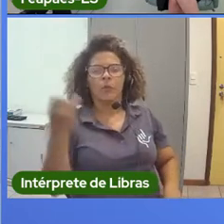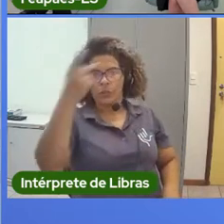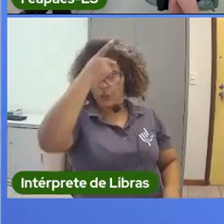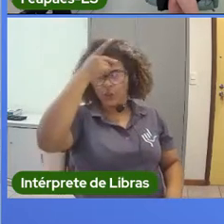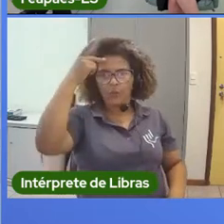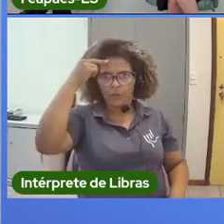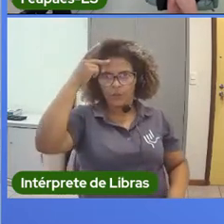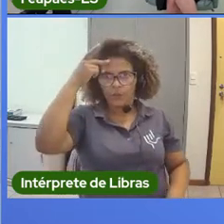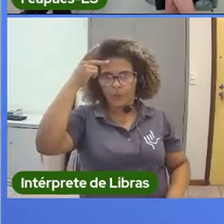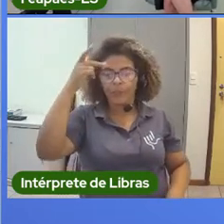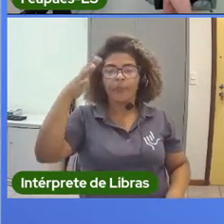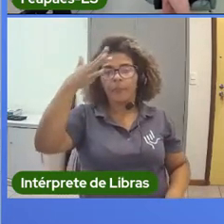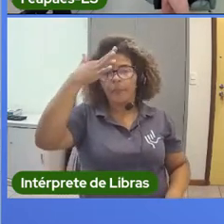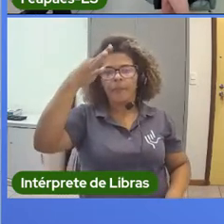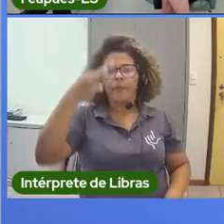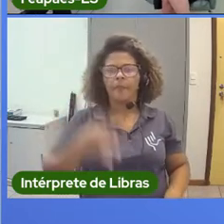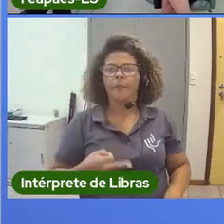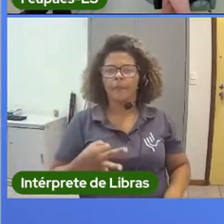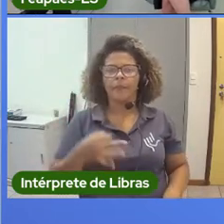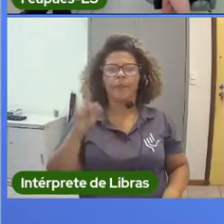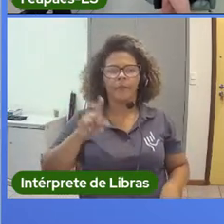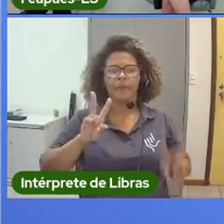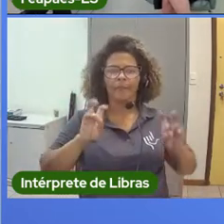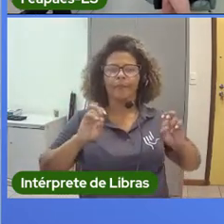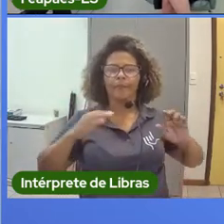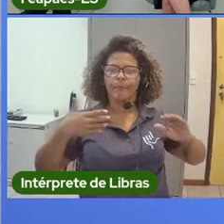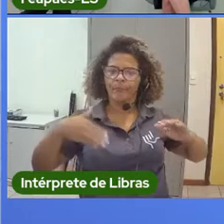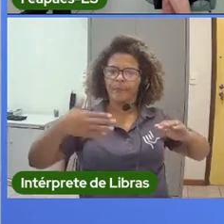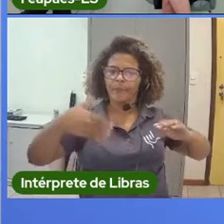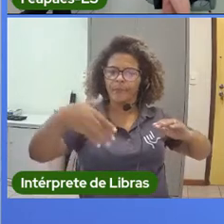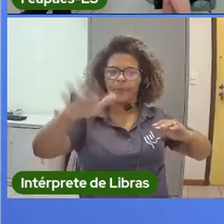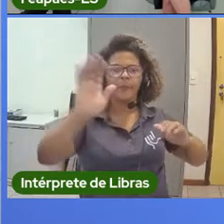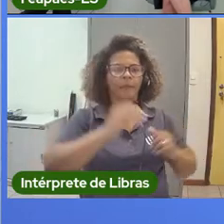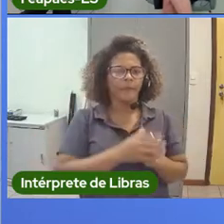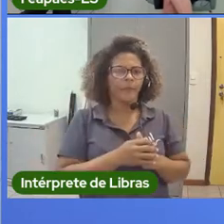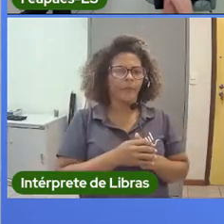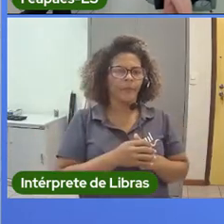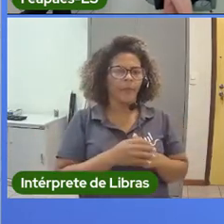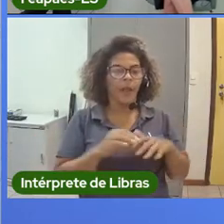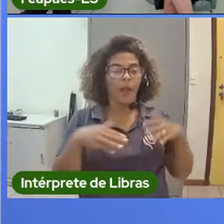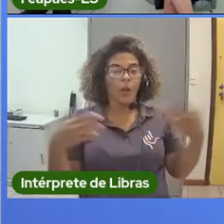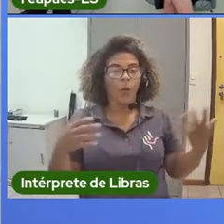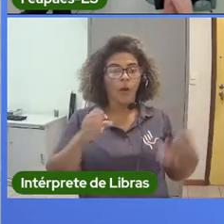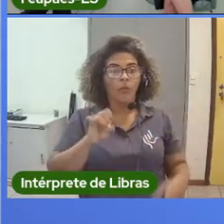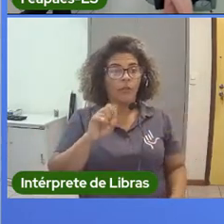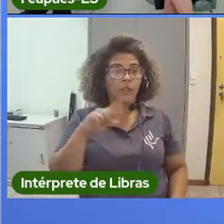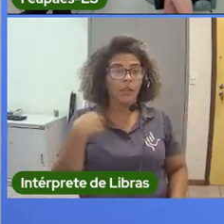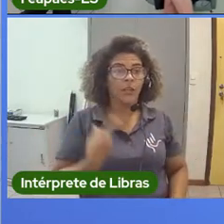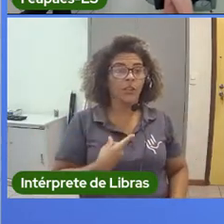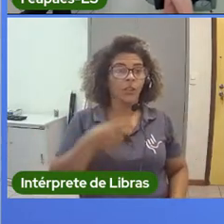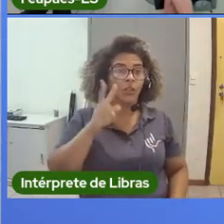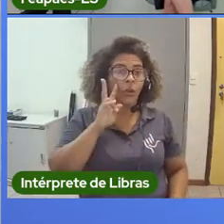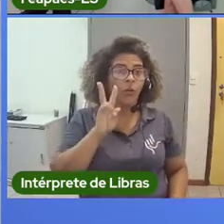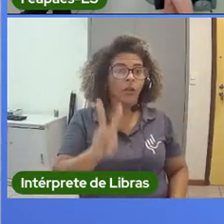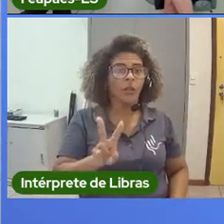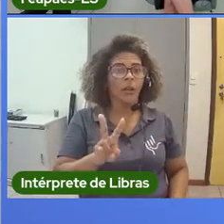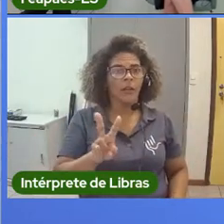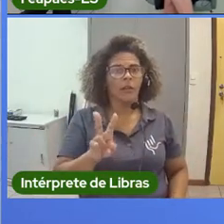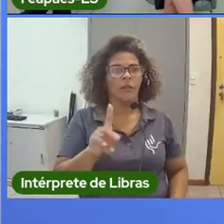dúvida de que esse será o tema das próximas décadas. Né? Quando a gente, se a gente olhar do